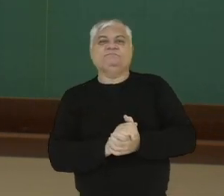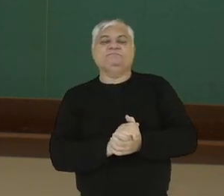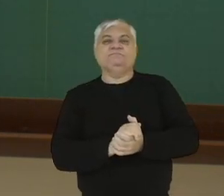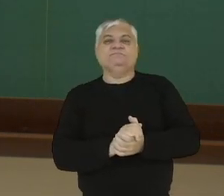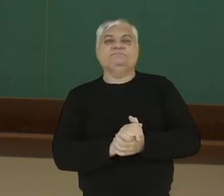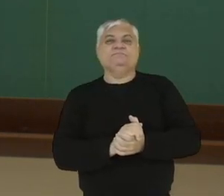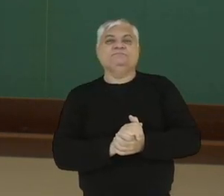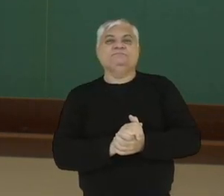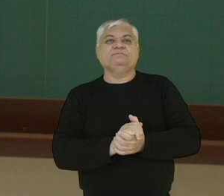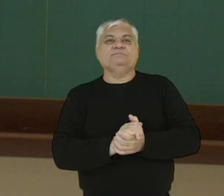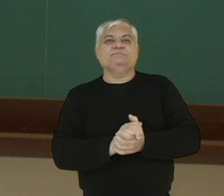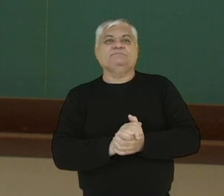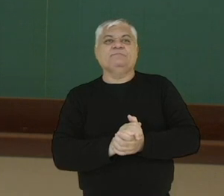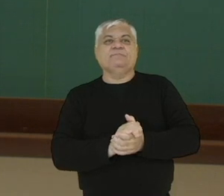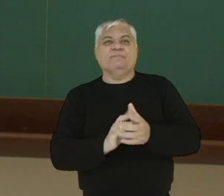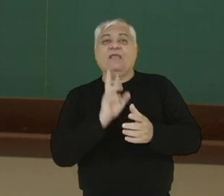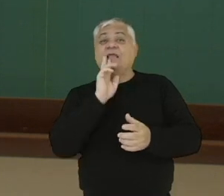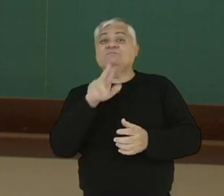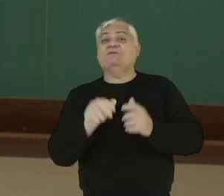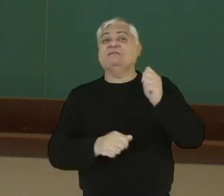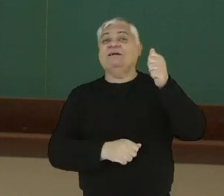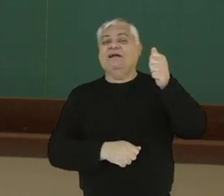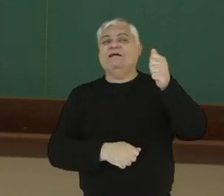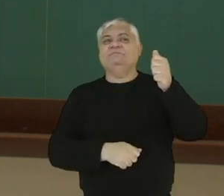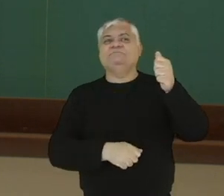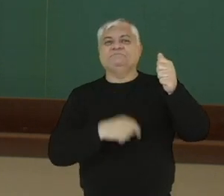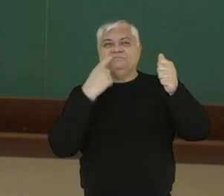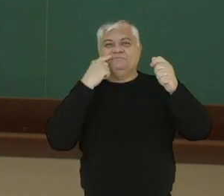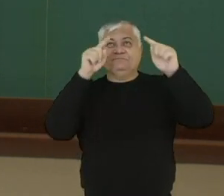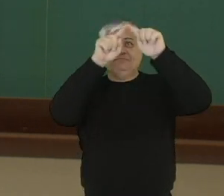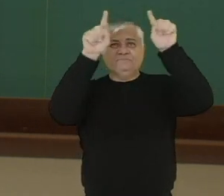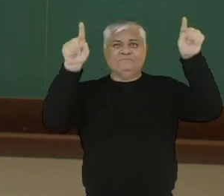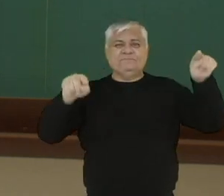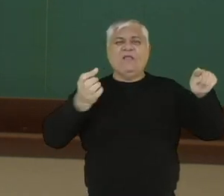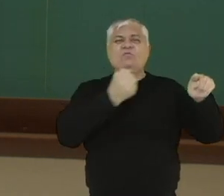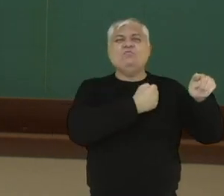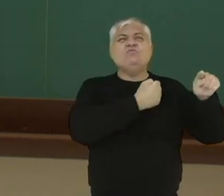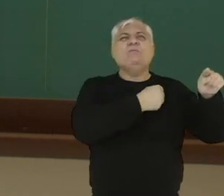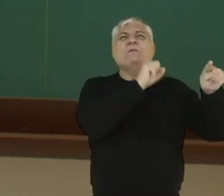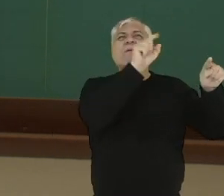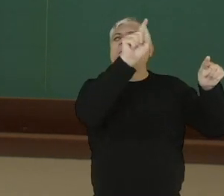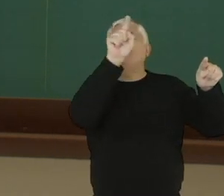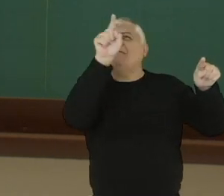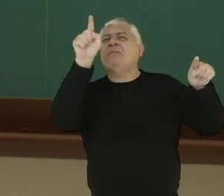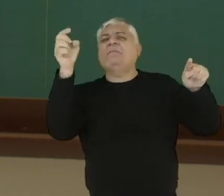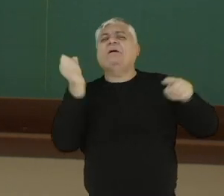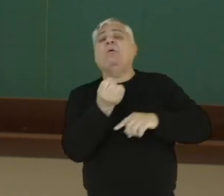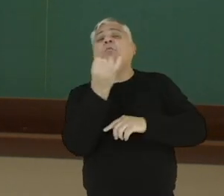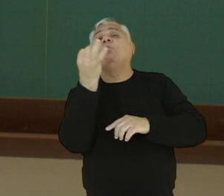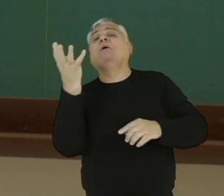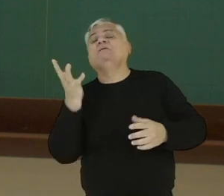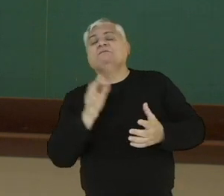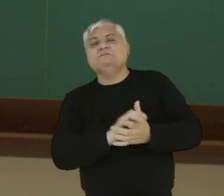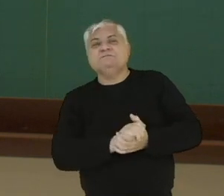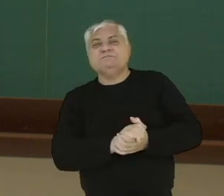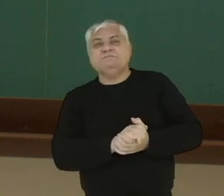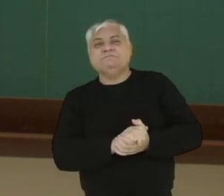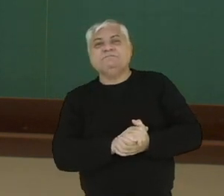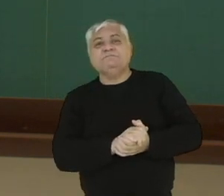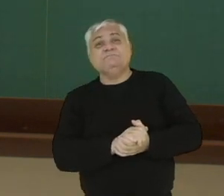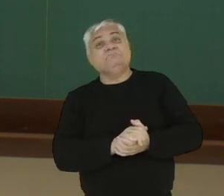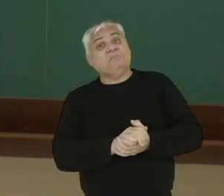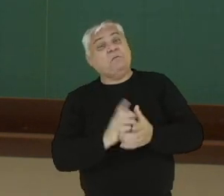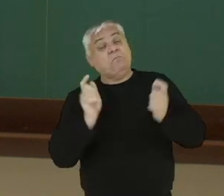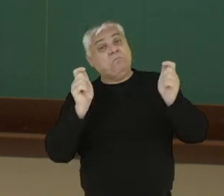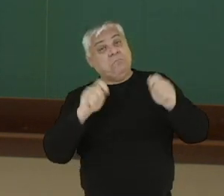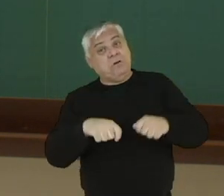ver então a letra A. Quais dos números a seguir podem ser formados nessa brincadeira? Bom, a minha dezena